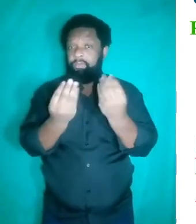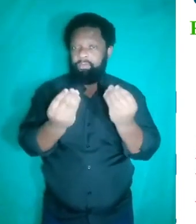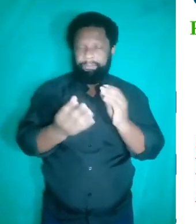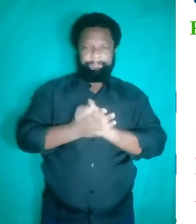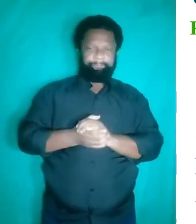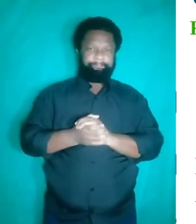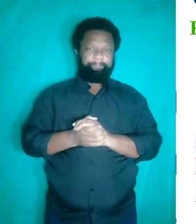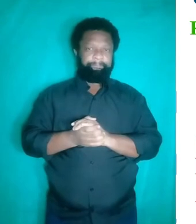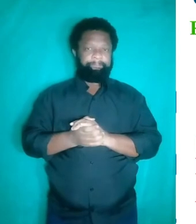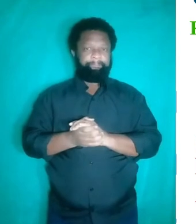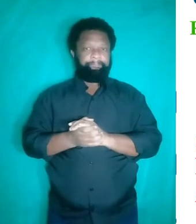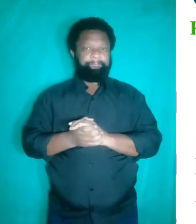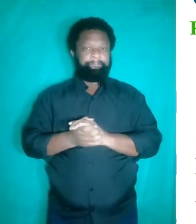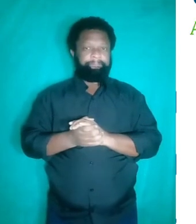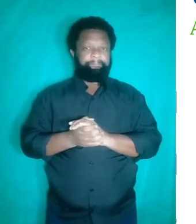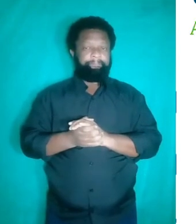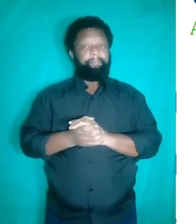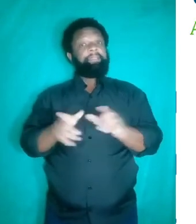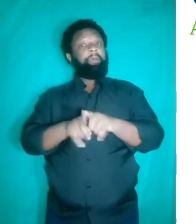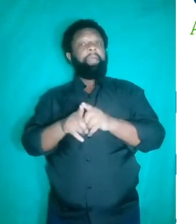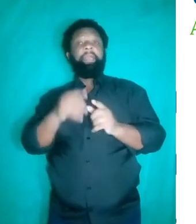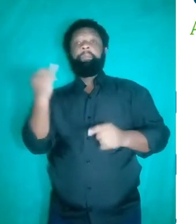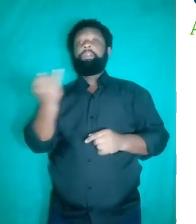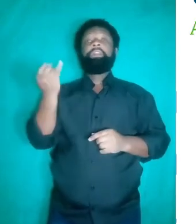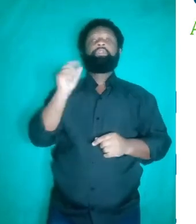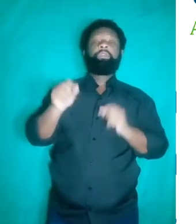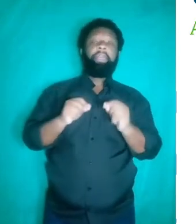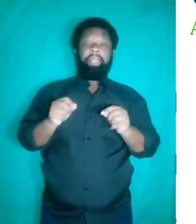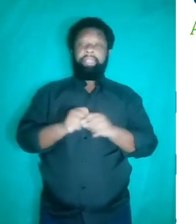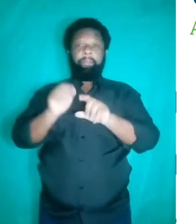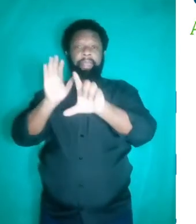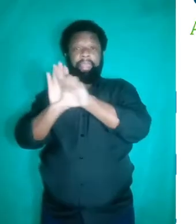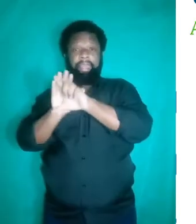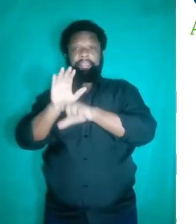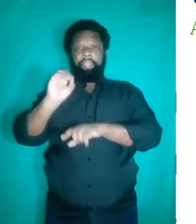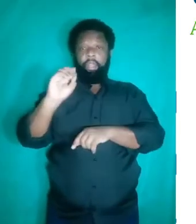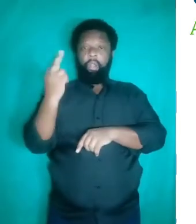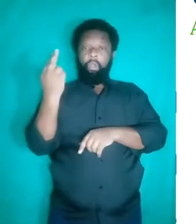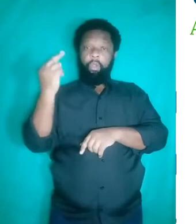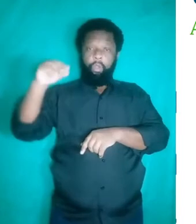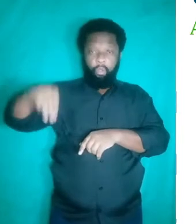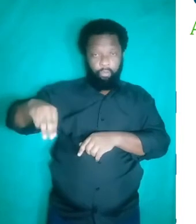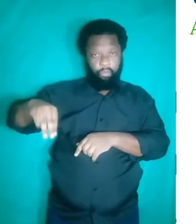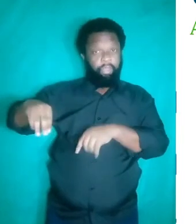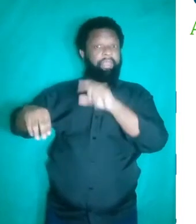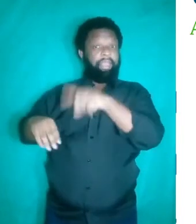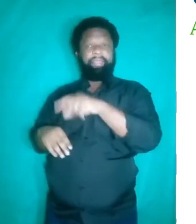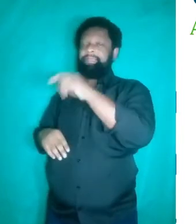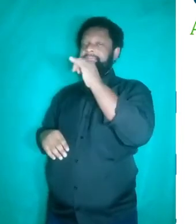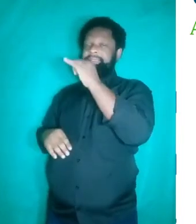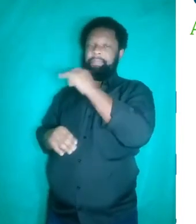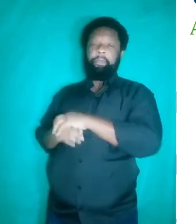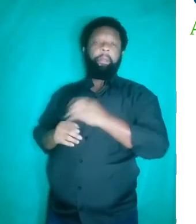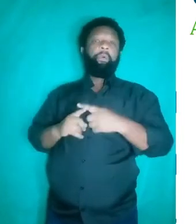ali, ok? E um cara muito importante, a lei de Ohm. Isso é uma exemplificação